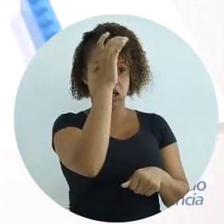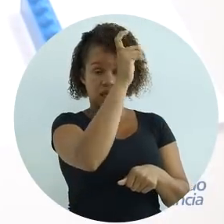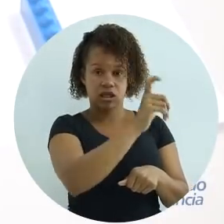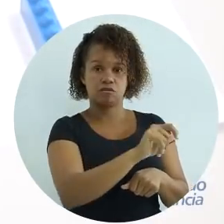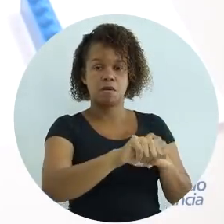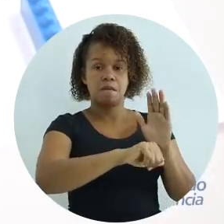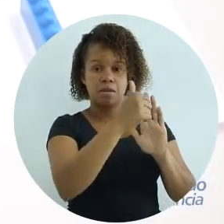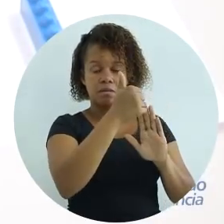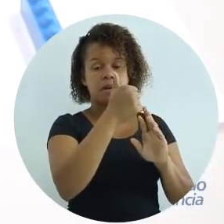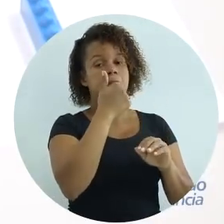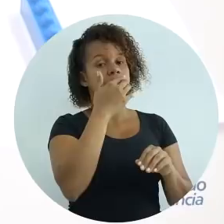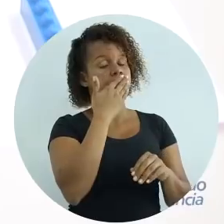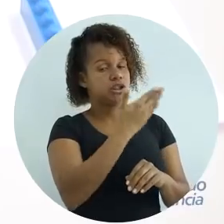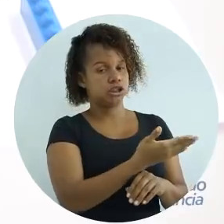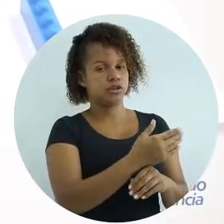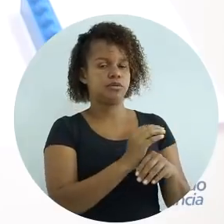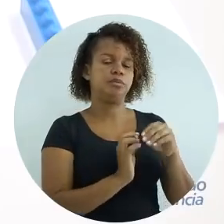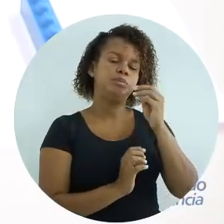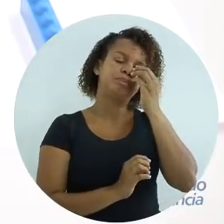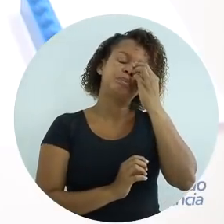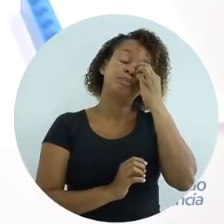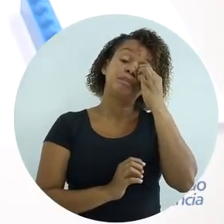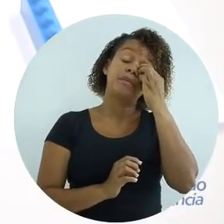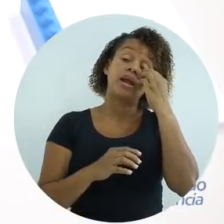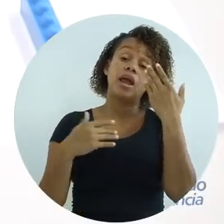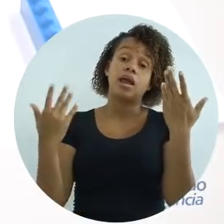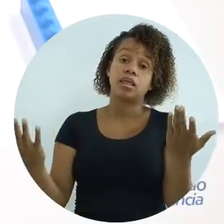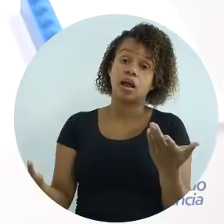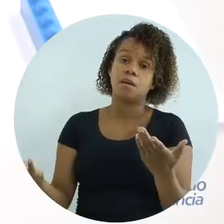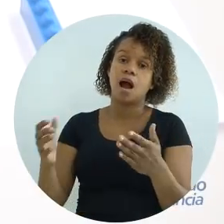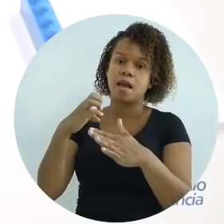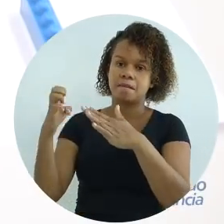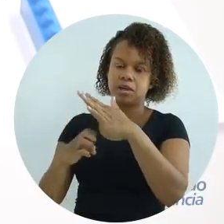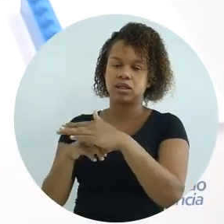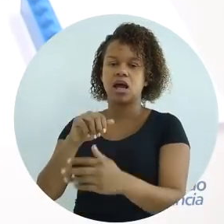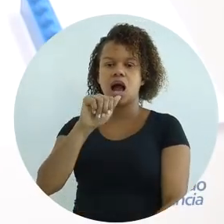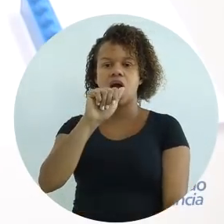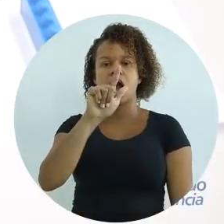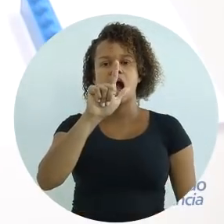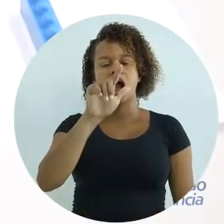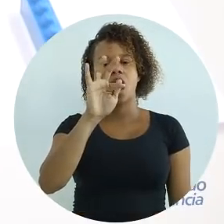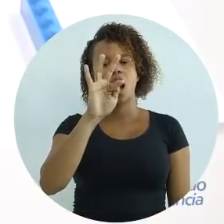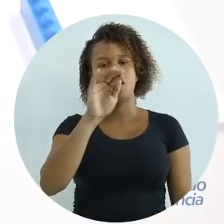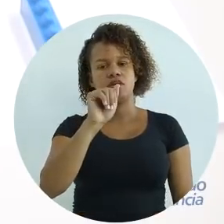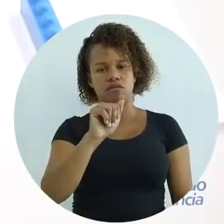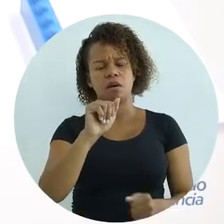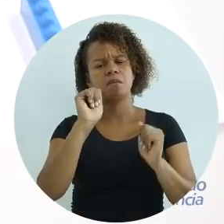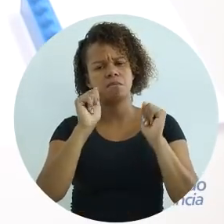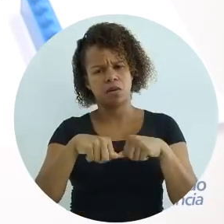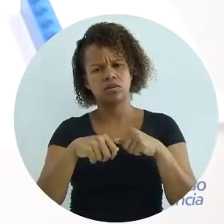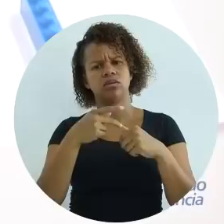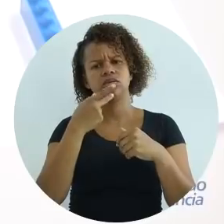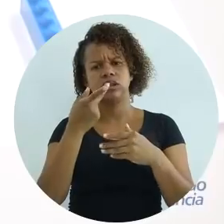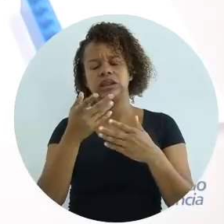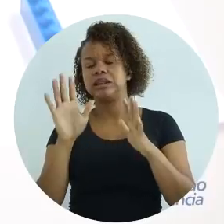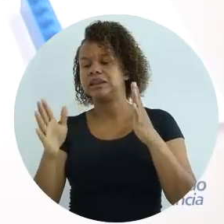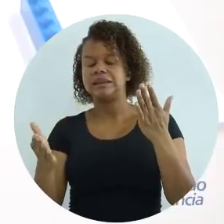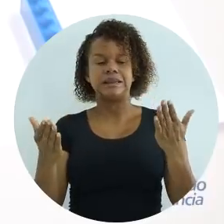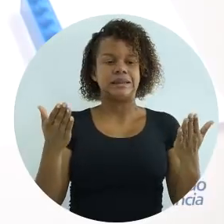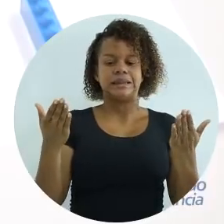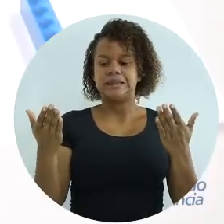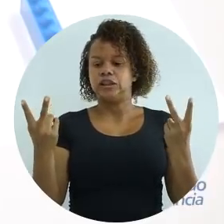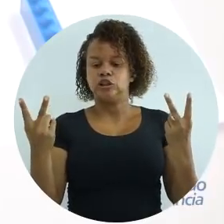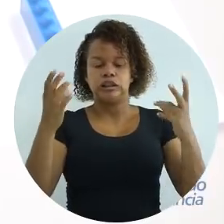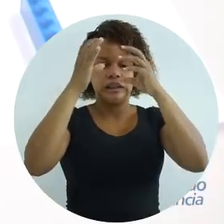fez o primeiro pedido. Então, a empresa Alfa pode tomar algumas ações para atender os dois